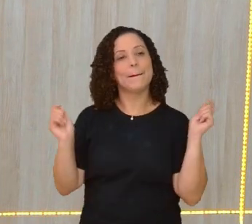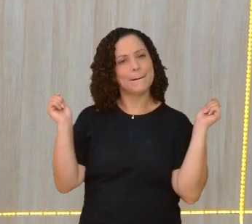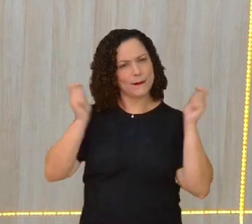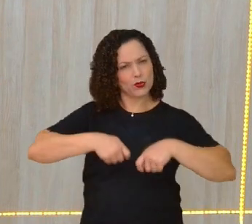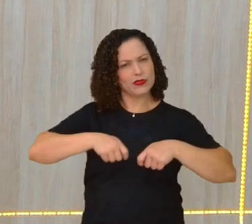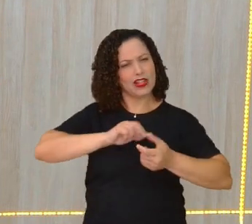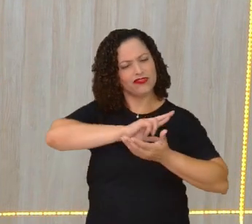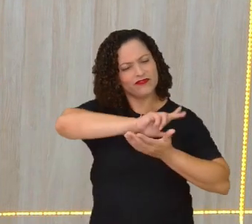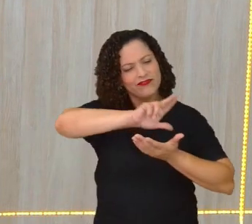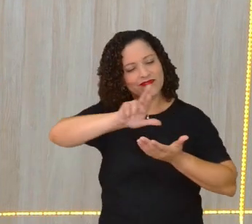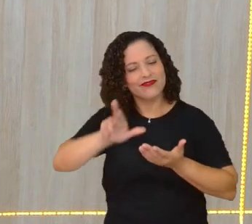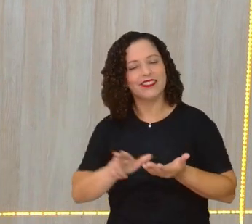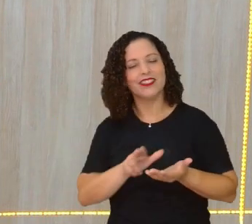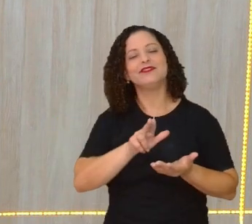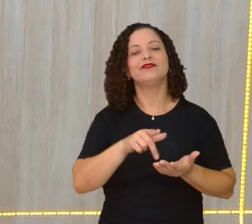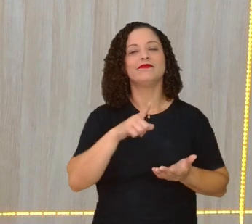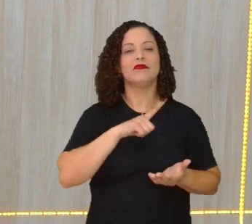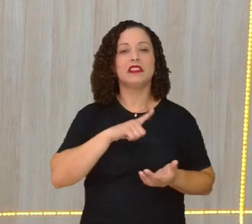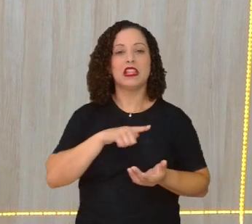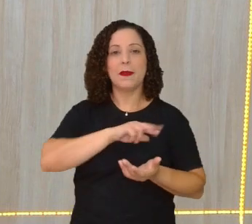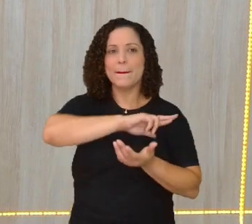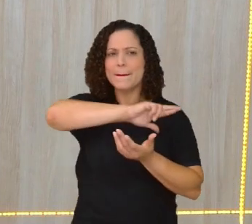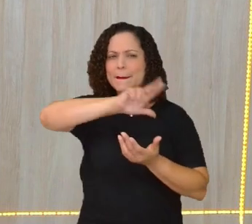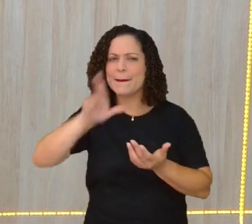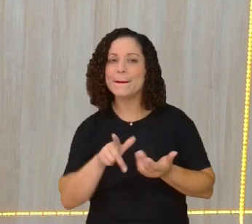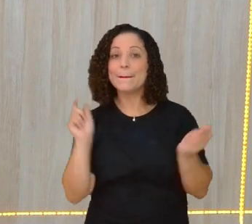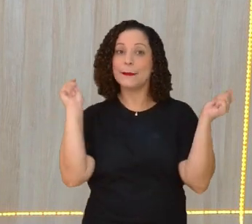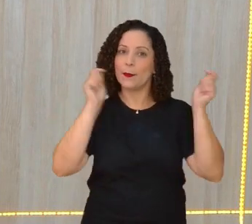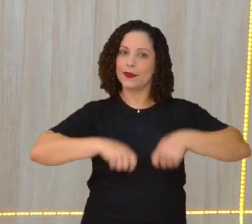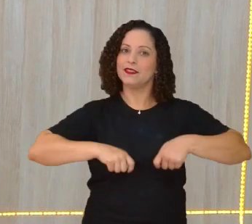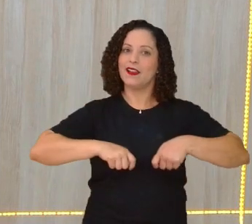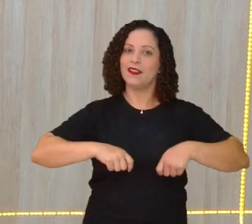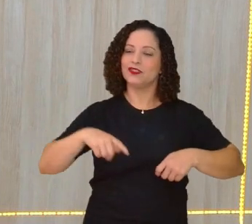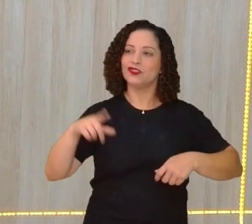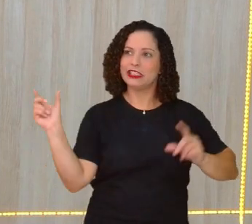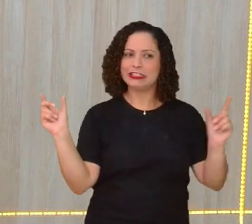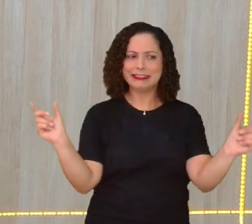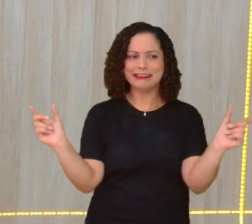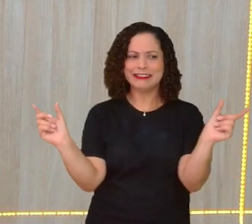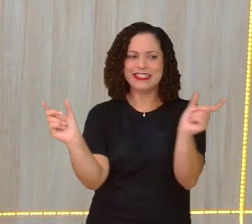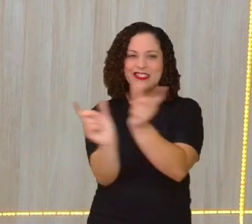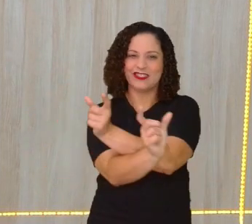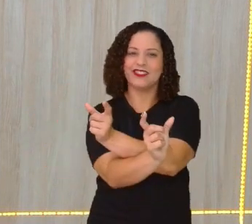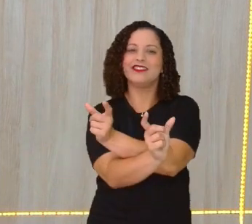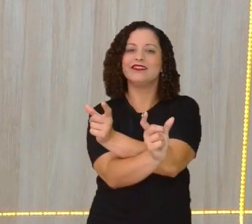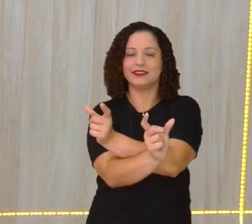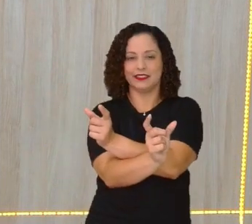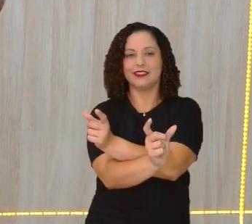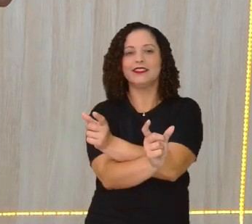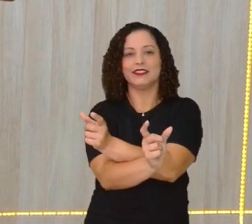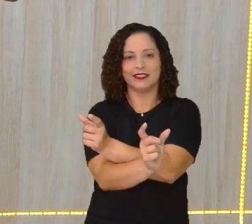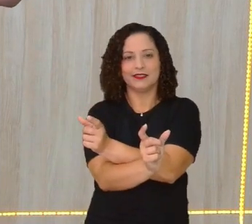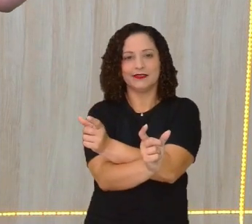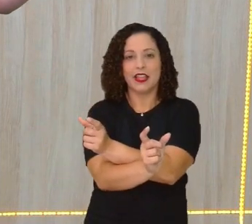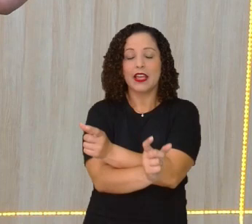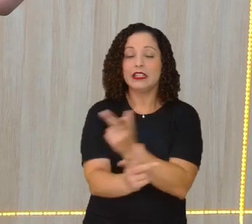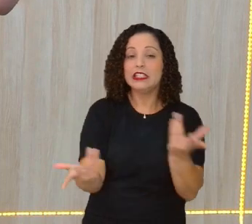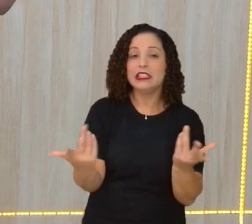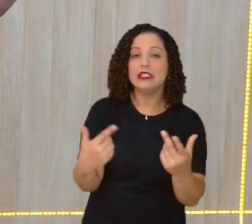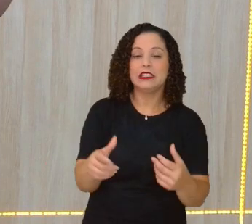possibilidades, não é? Eu tenho várias possibilidades, não é? Deslocando esse adjunto adverbial na